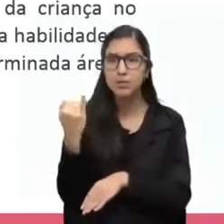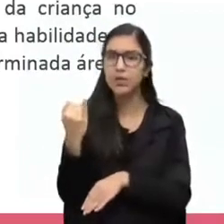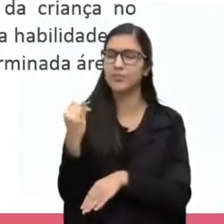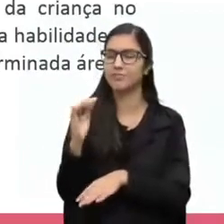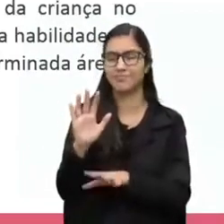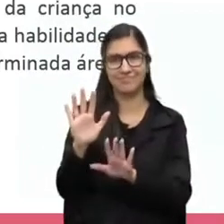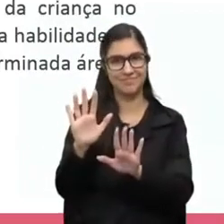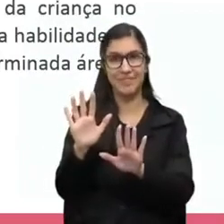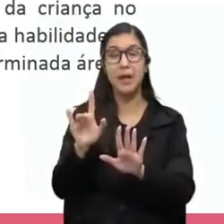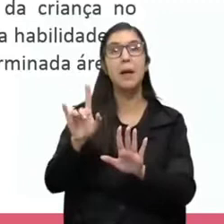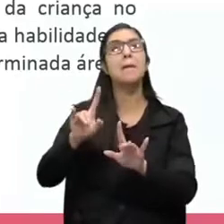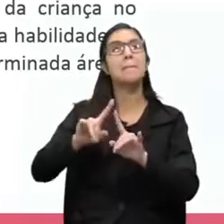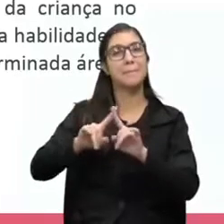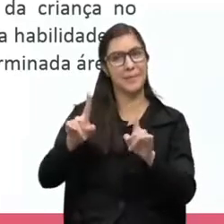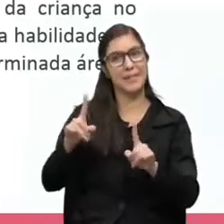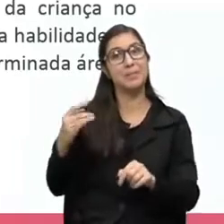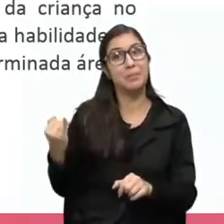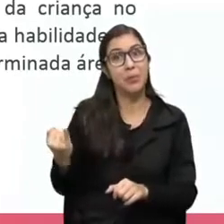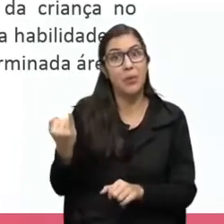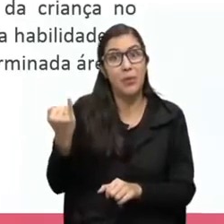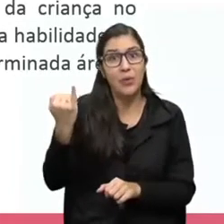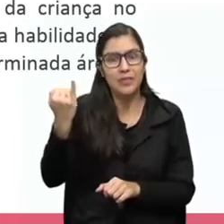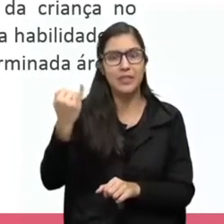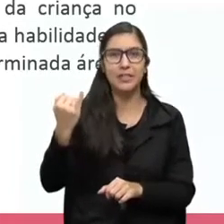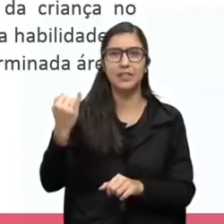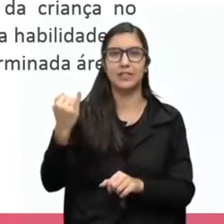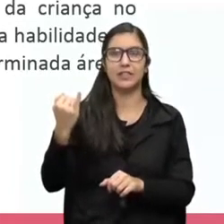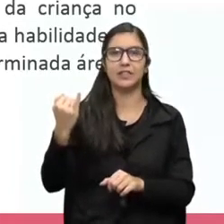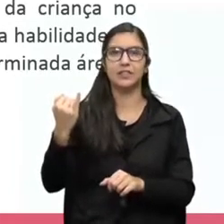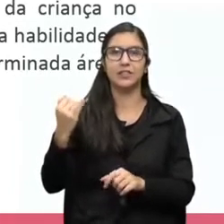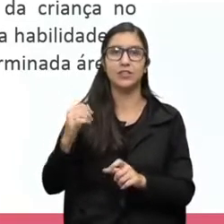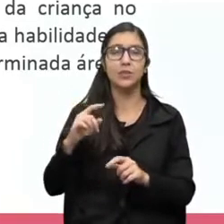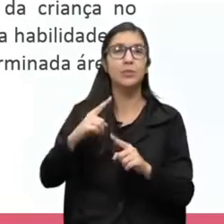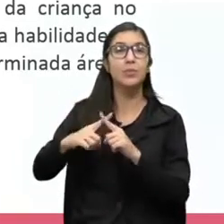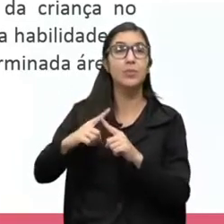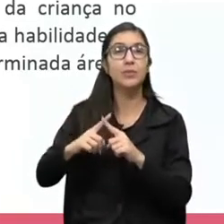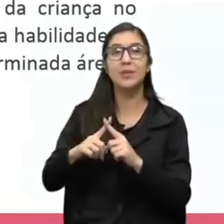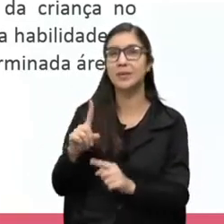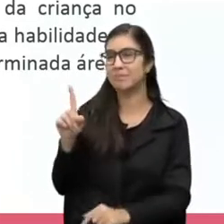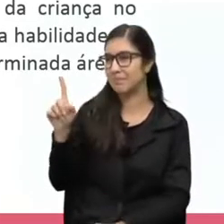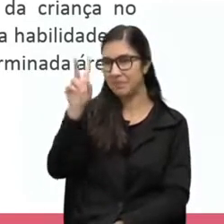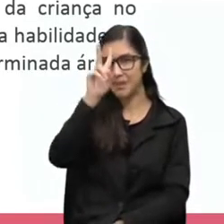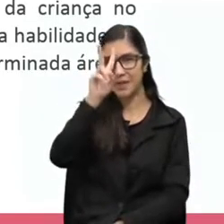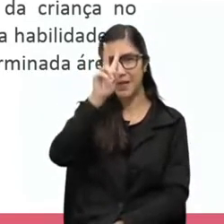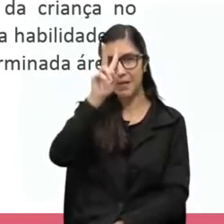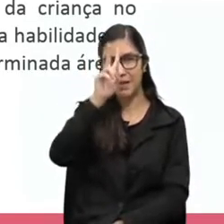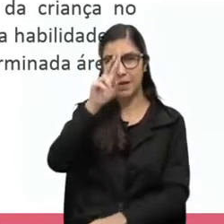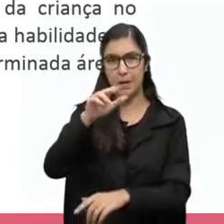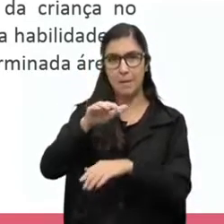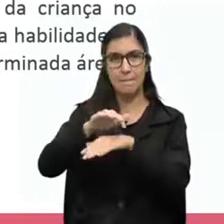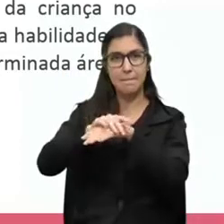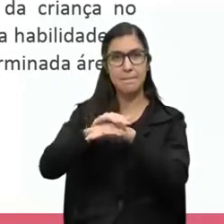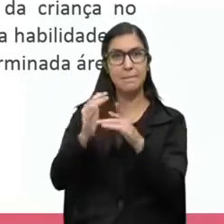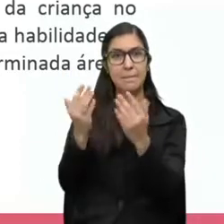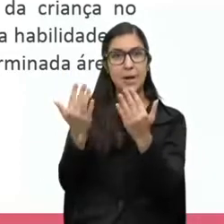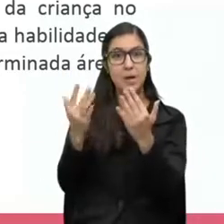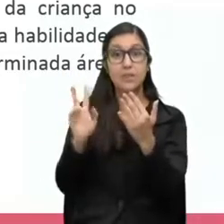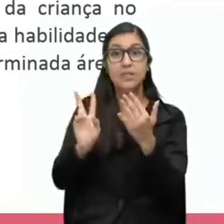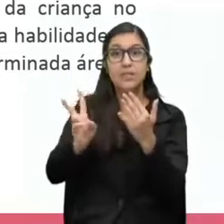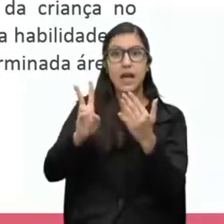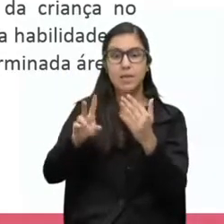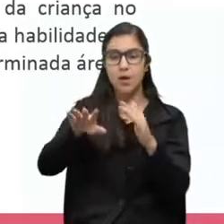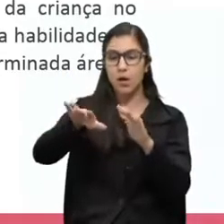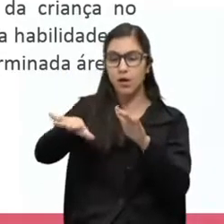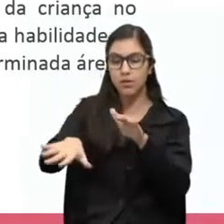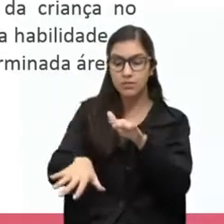ela é extremamente significativa, porque, olha, lembra como eu falei das mãos? Sempre a nossa